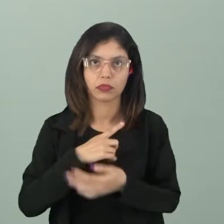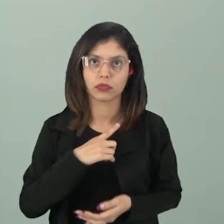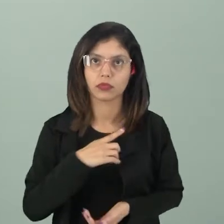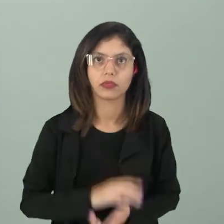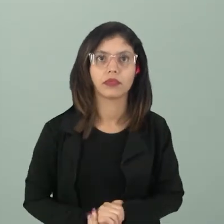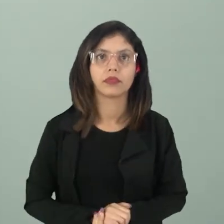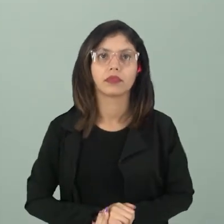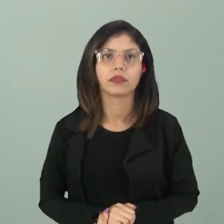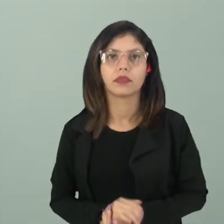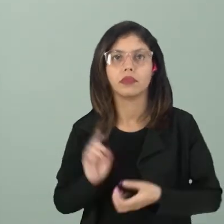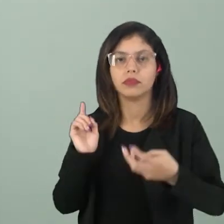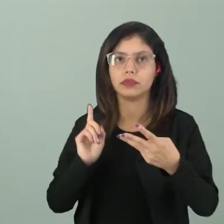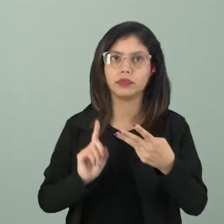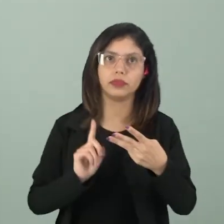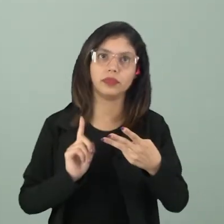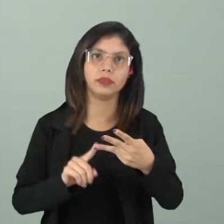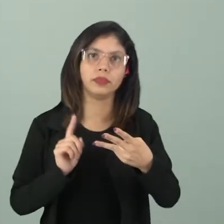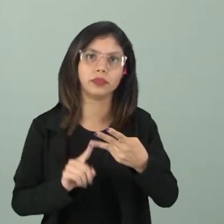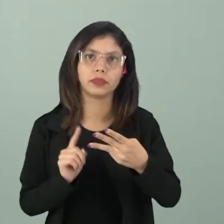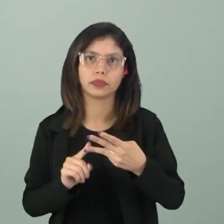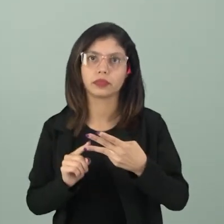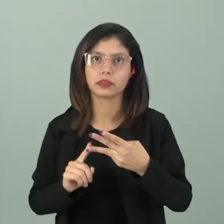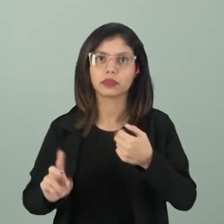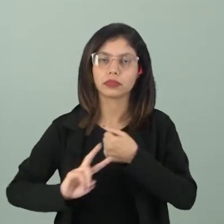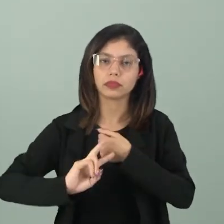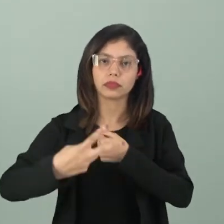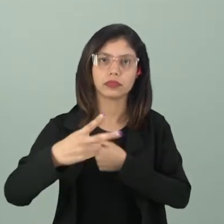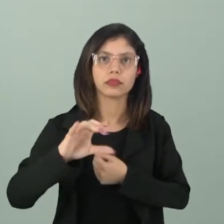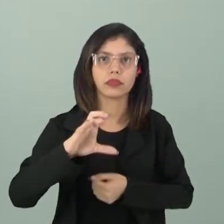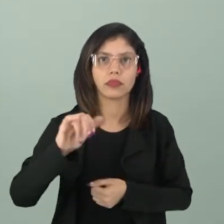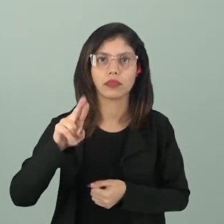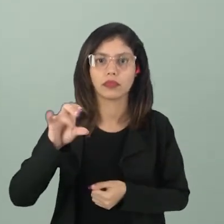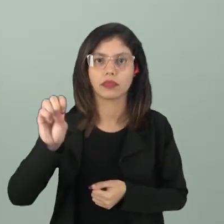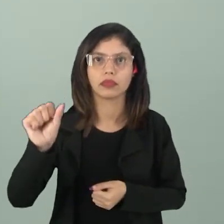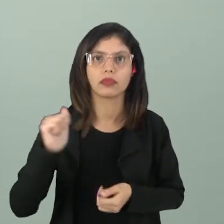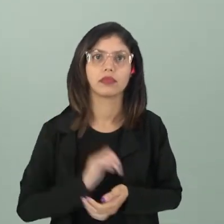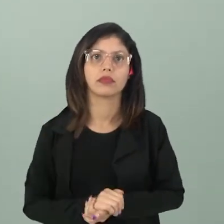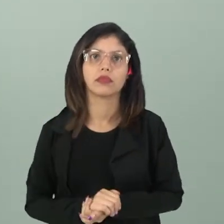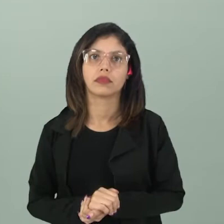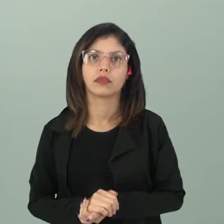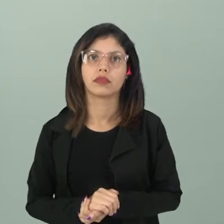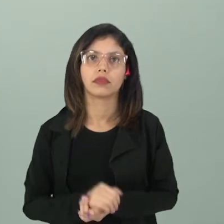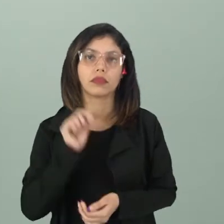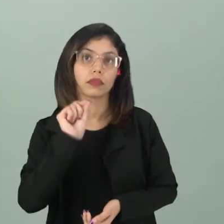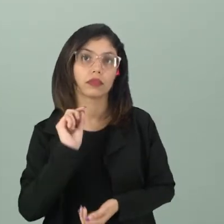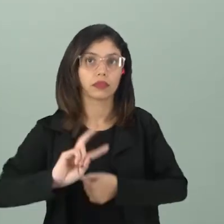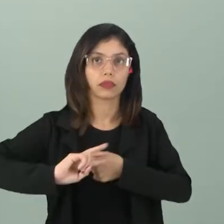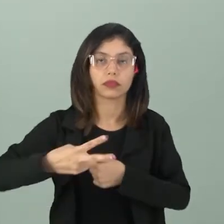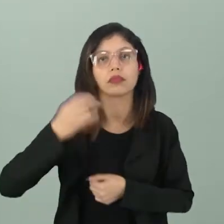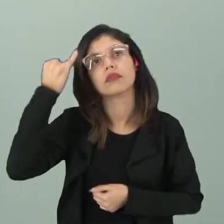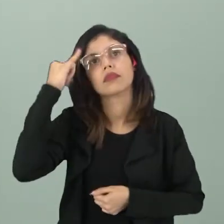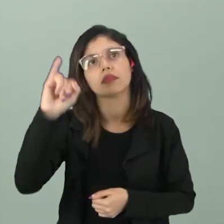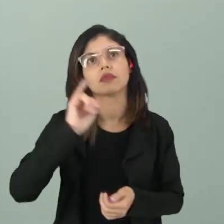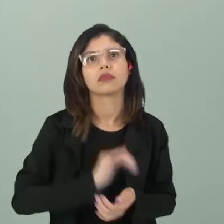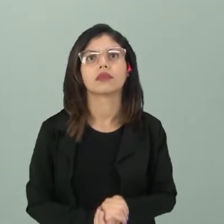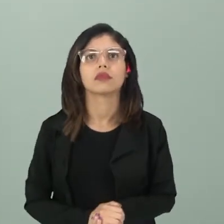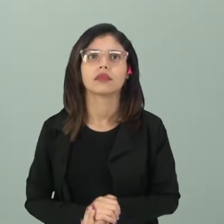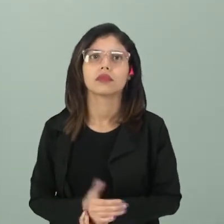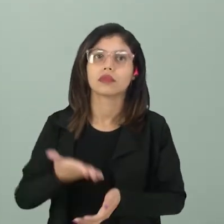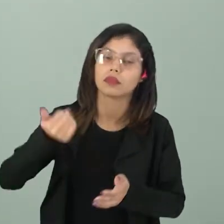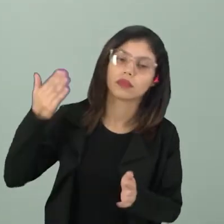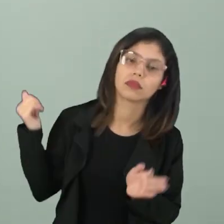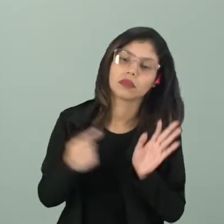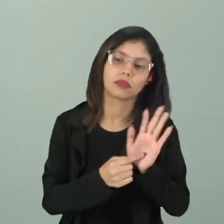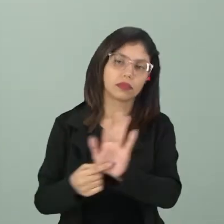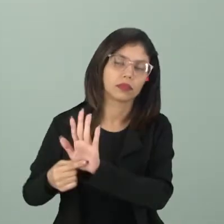usar. Outro argumento, argumento com causa e consequência. Efeitos, isto é, consequência de uma ideia